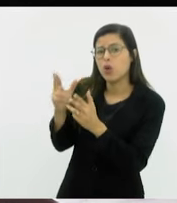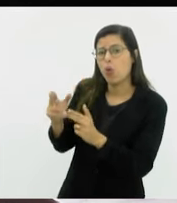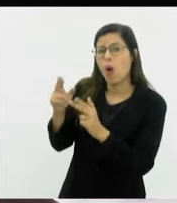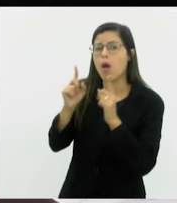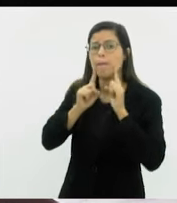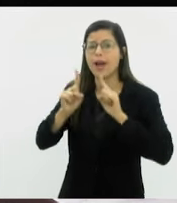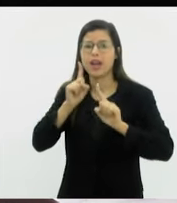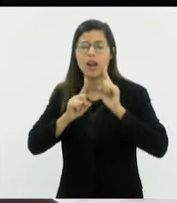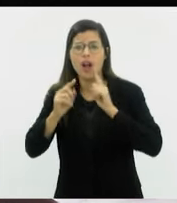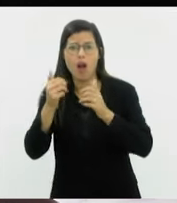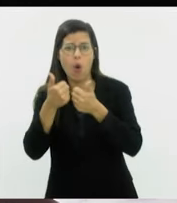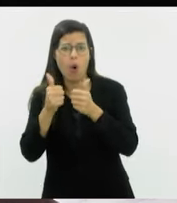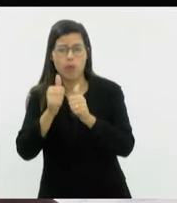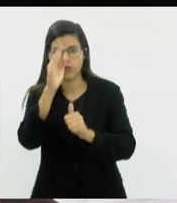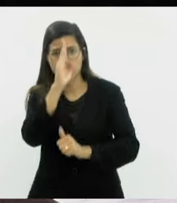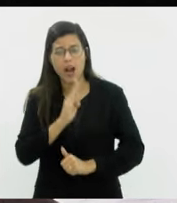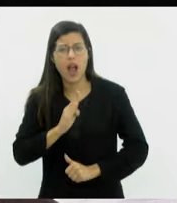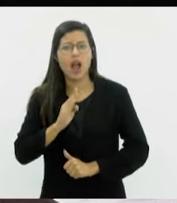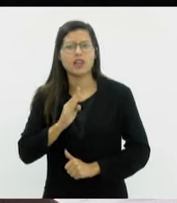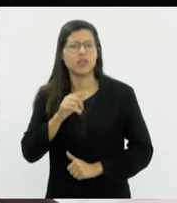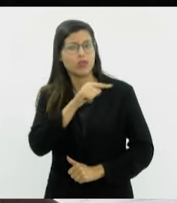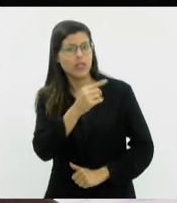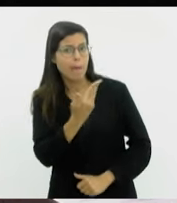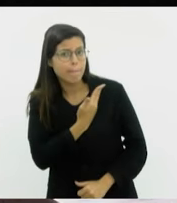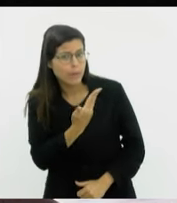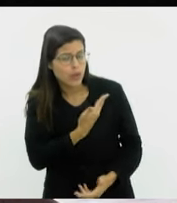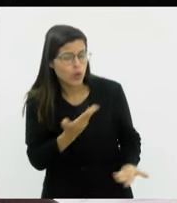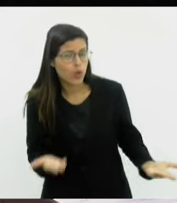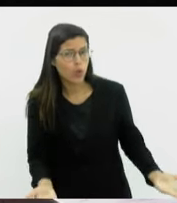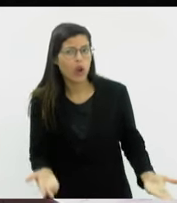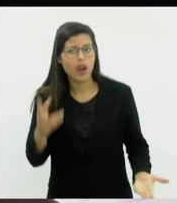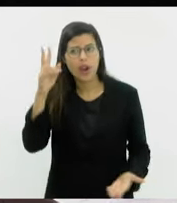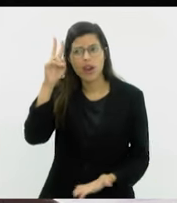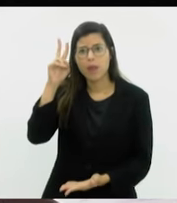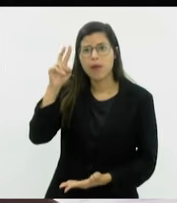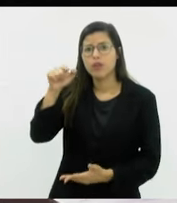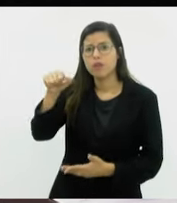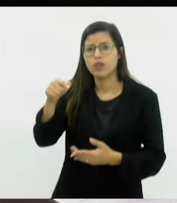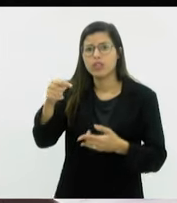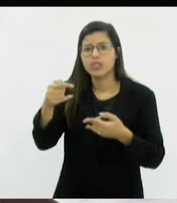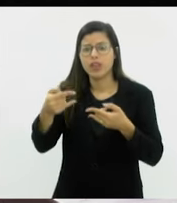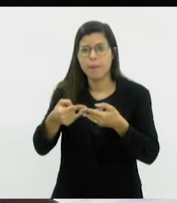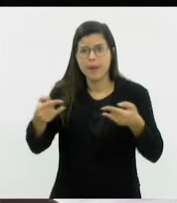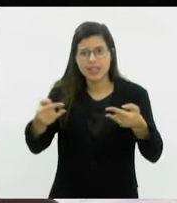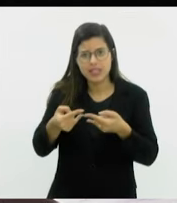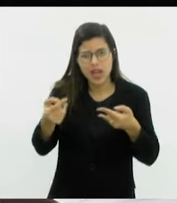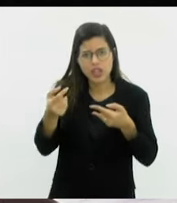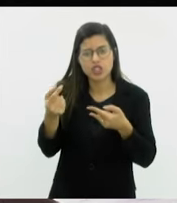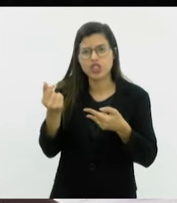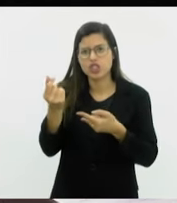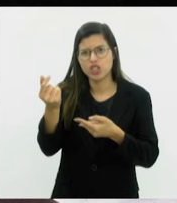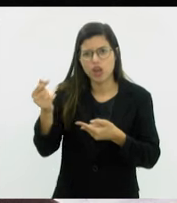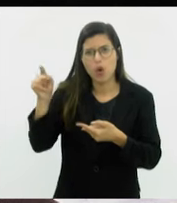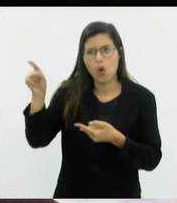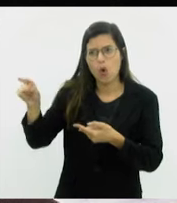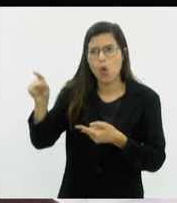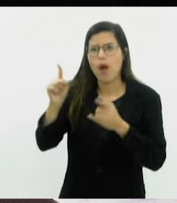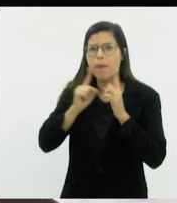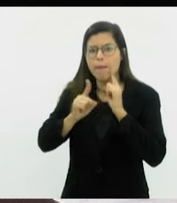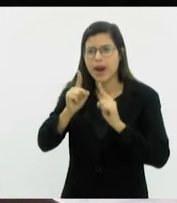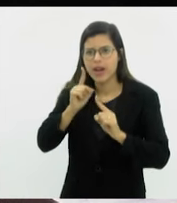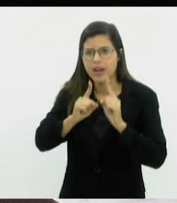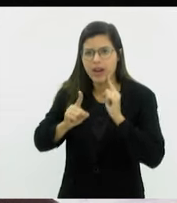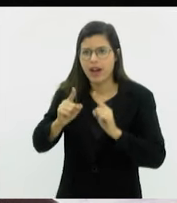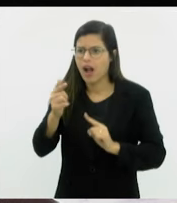porque você é amigo dos caras. Você lembra que uma vez você, no aumento das passagens de ônibus aqui em Maricá, que nós não demos, pelo